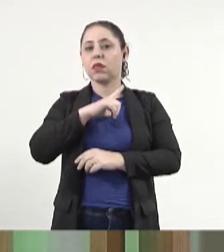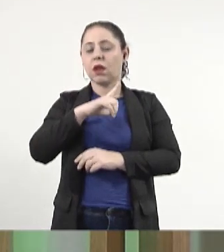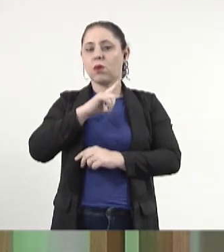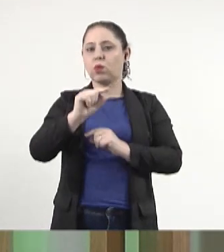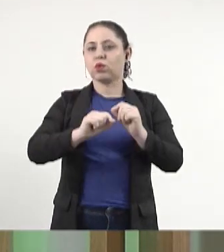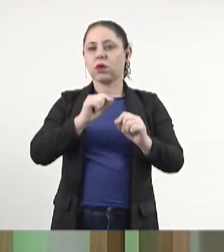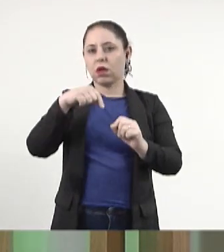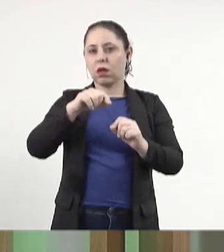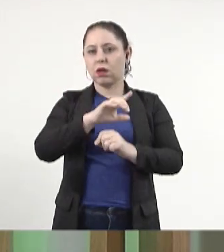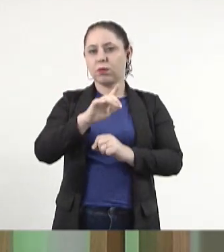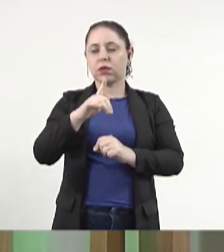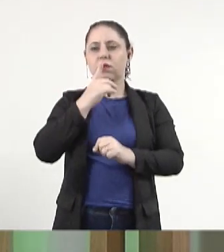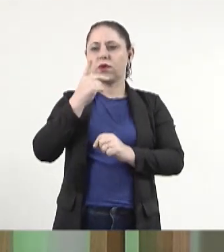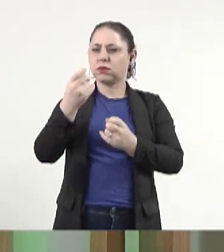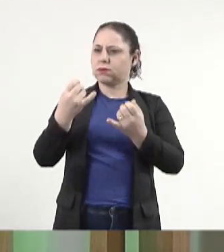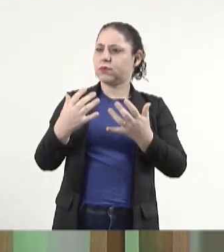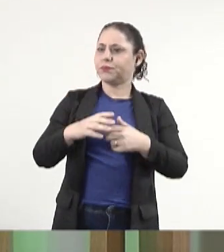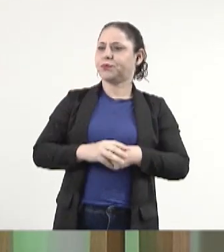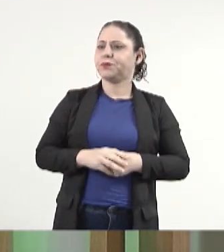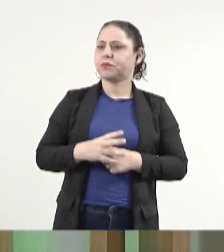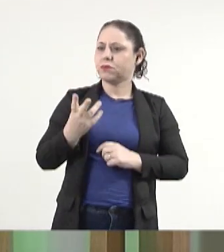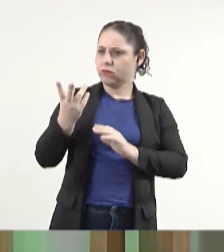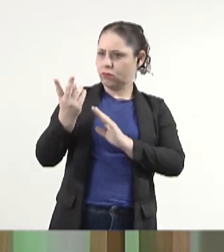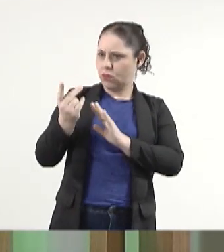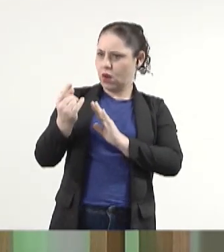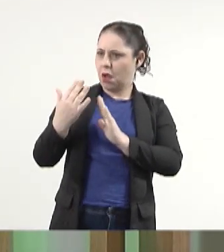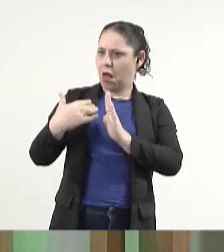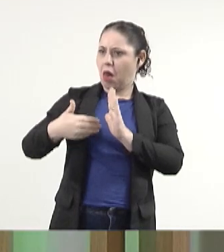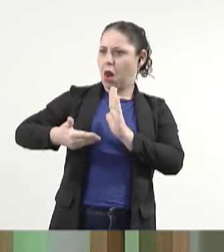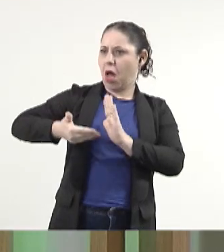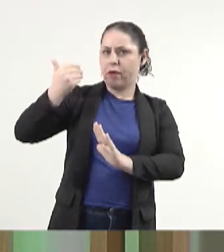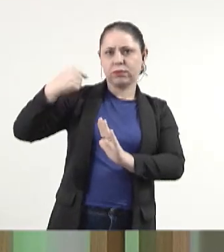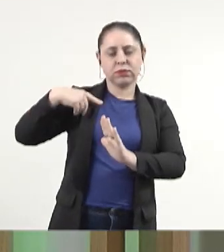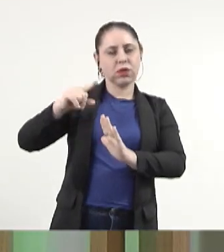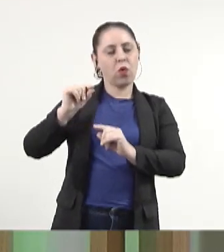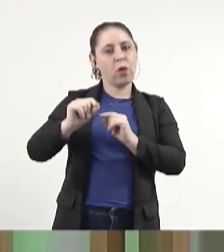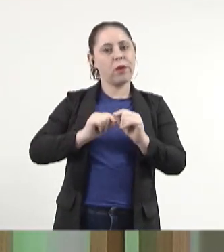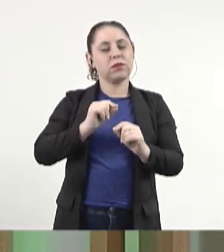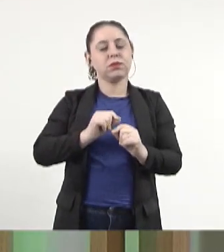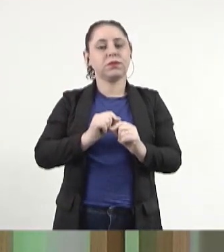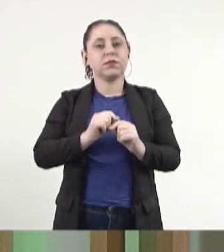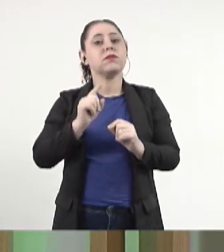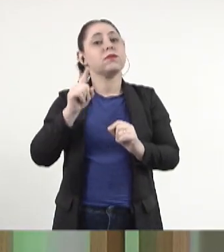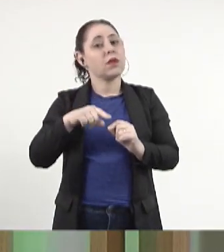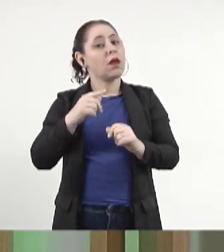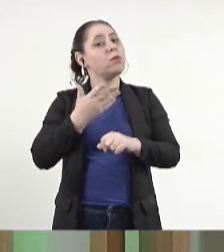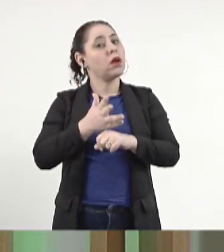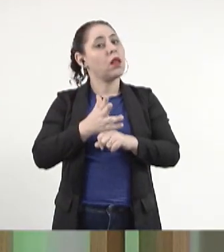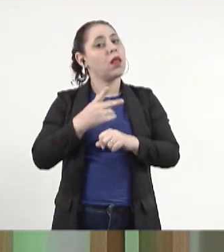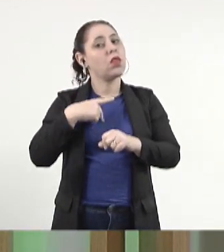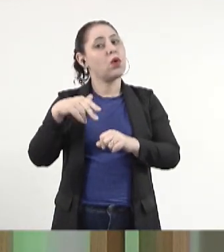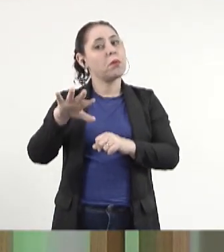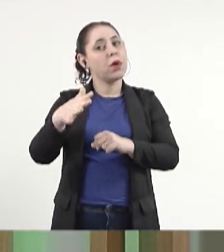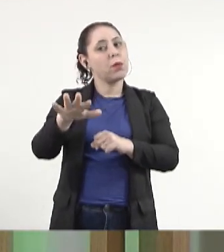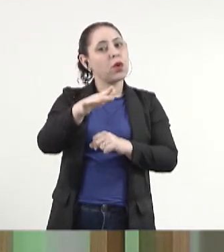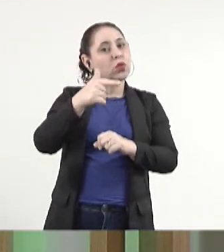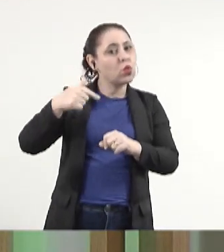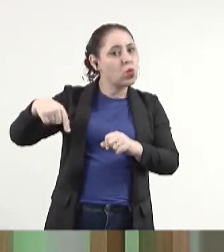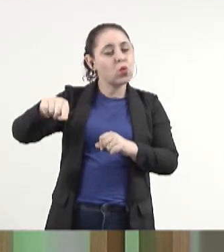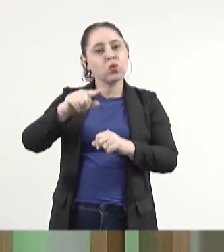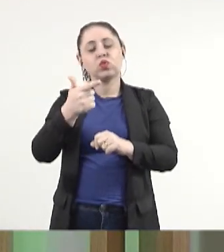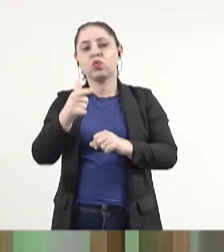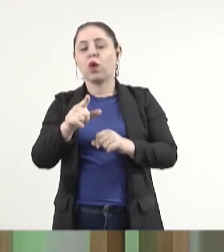Campo Grande. De acordo com o deputado, os preços podem estar, inclusive, acima do que é praticado, na média, em